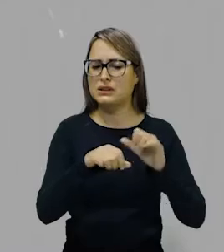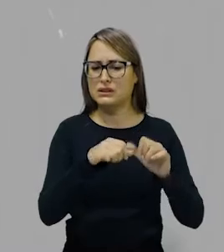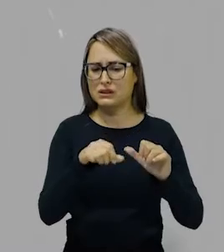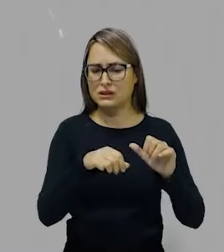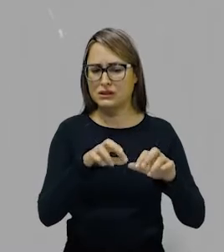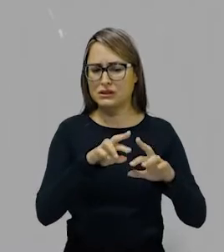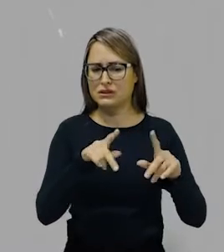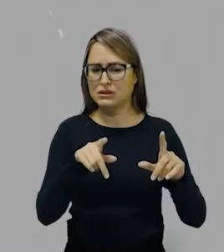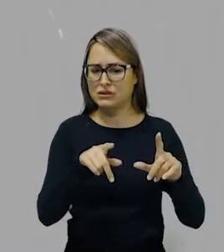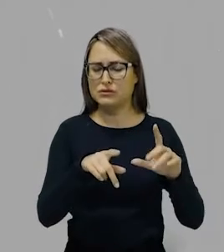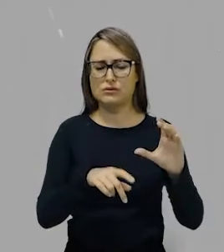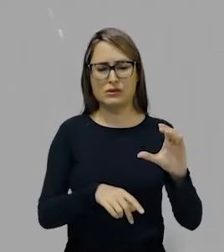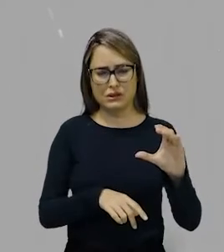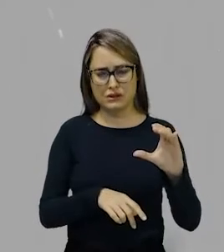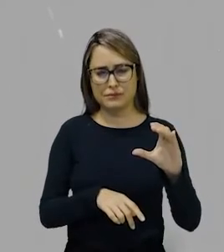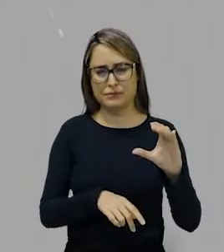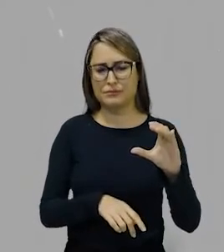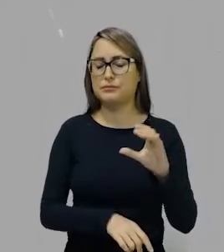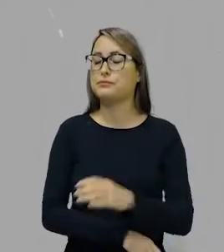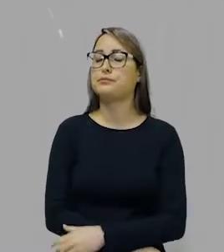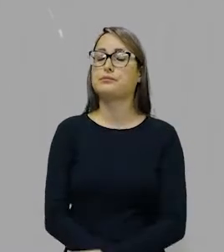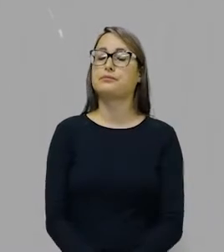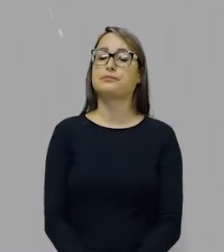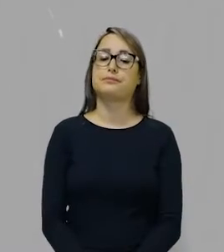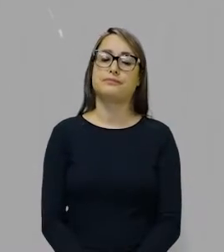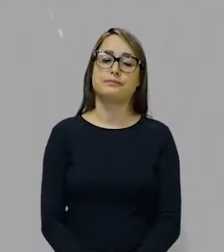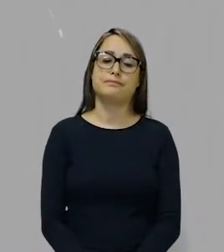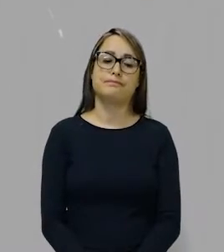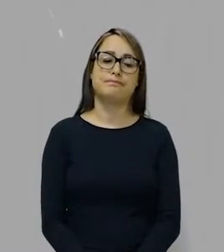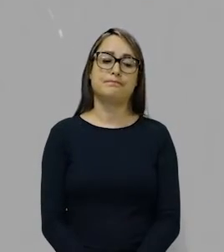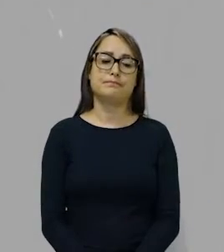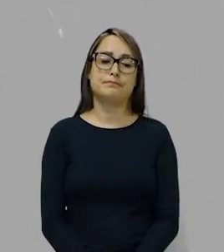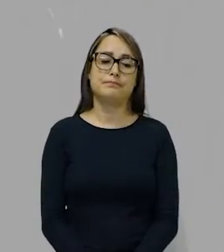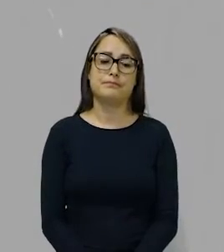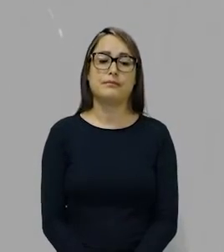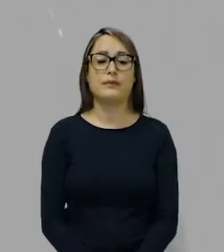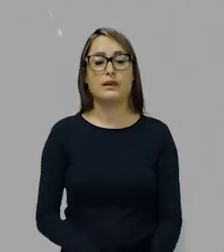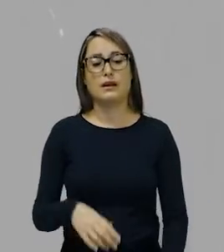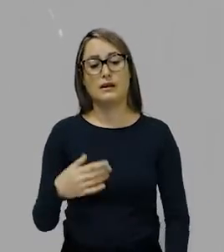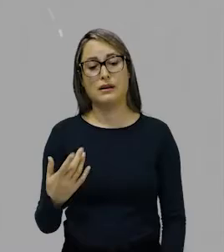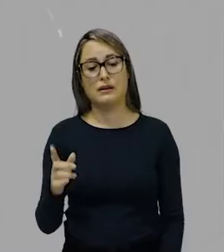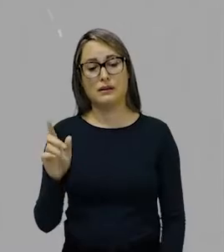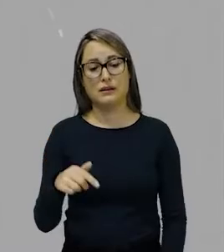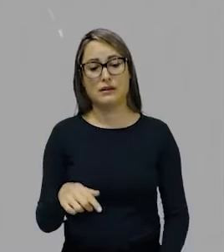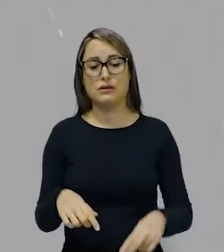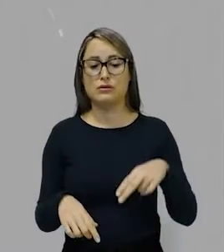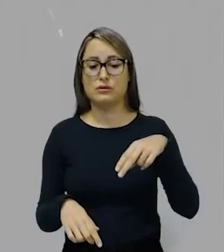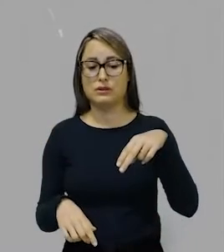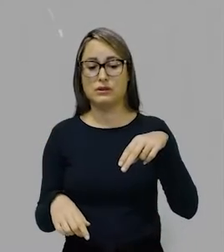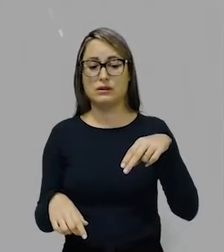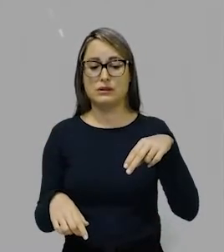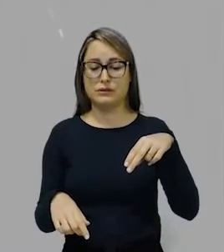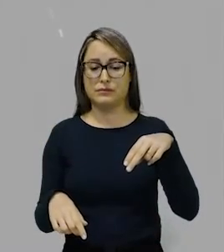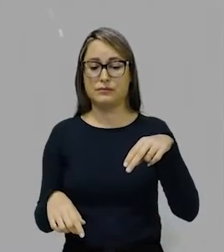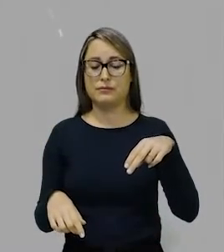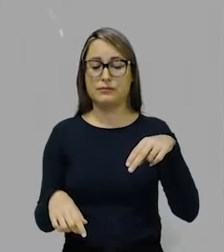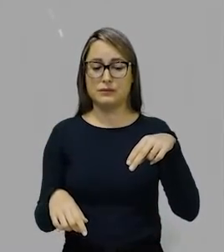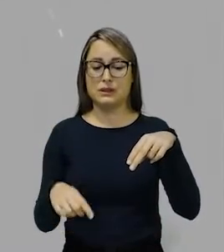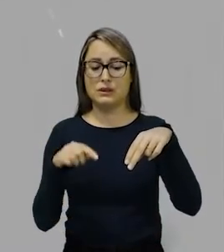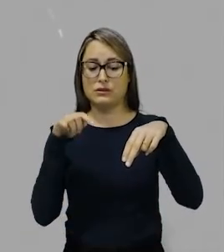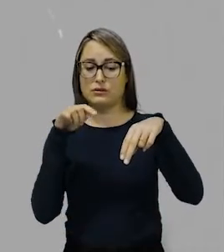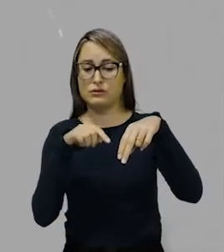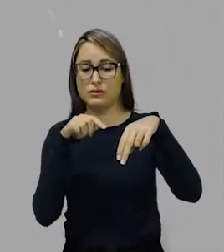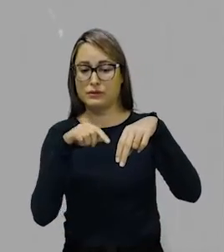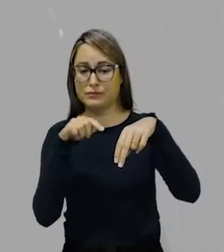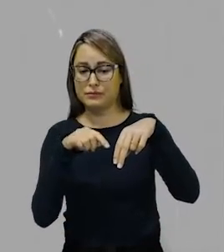os carbonos. No caso das aminas, o heteroátomo é o nitrogênio. Então, é o nitrogênio que vai